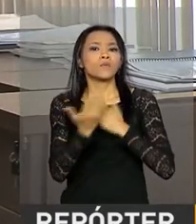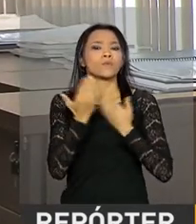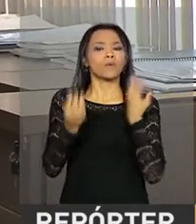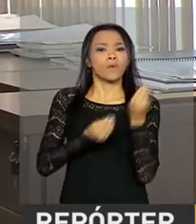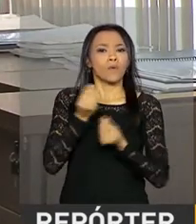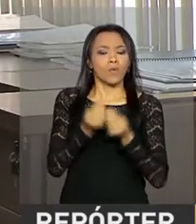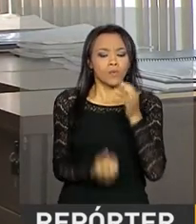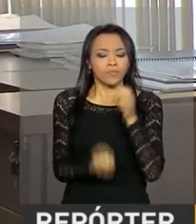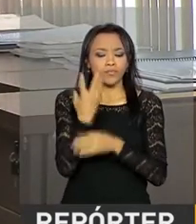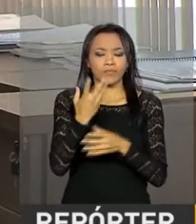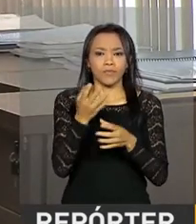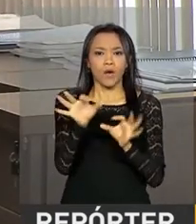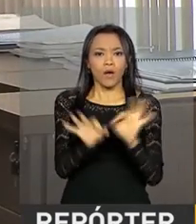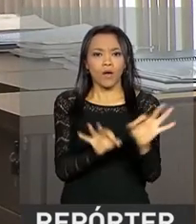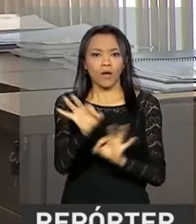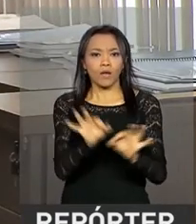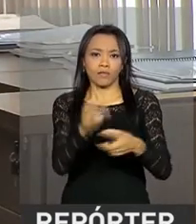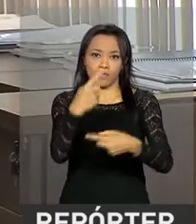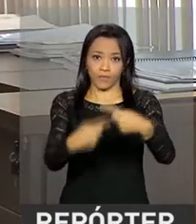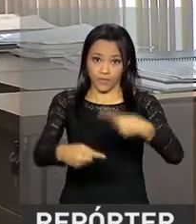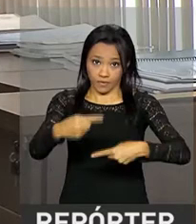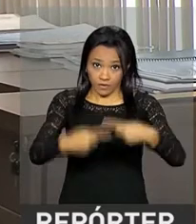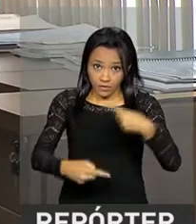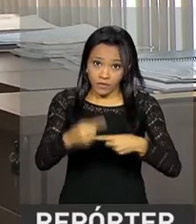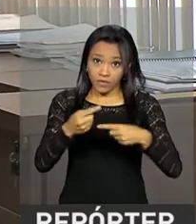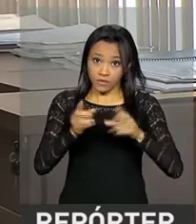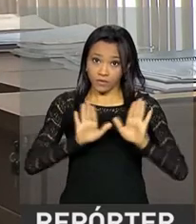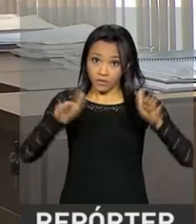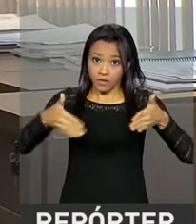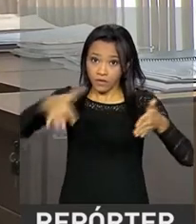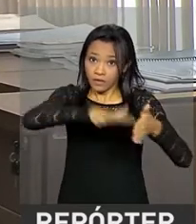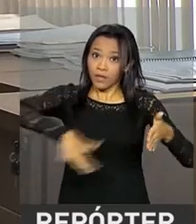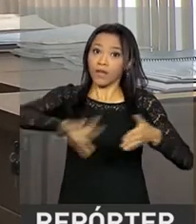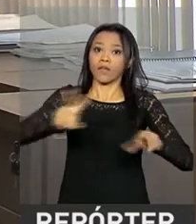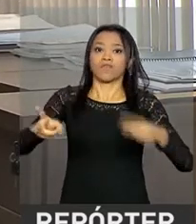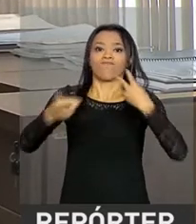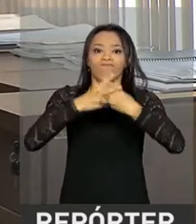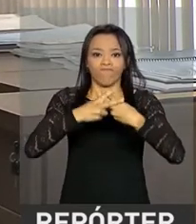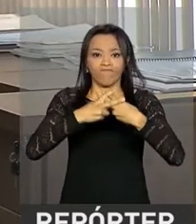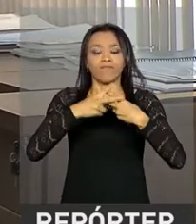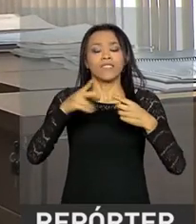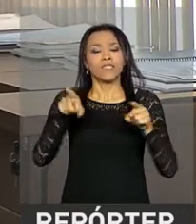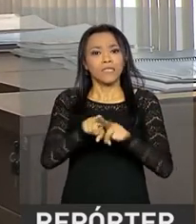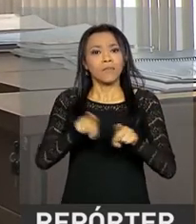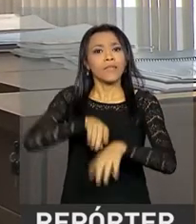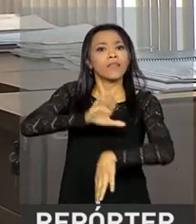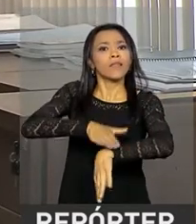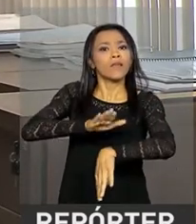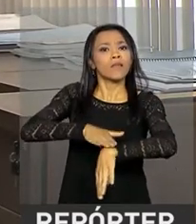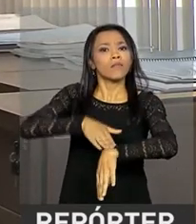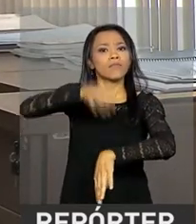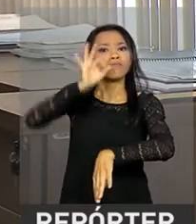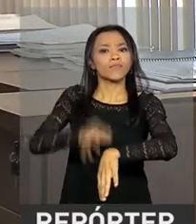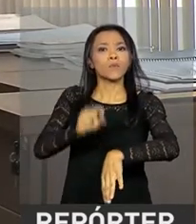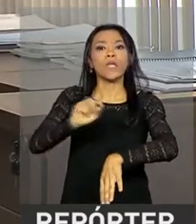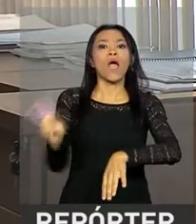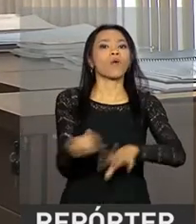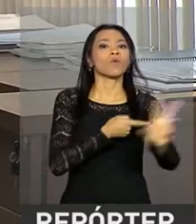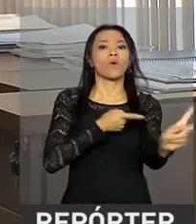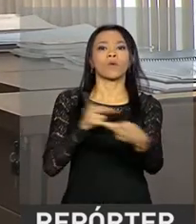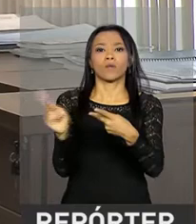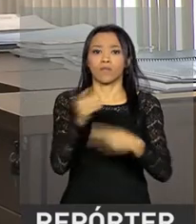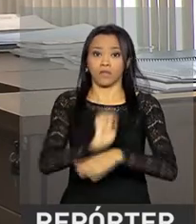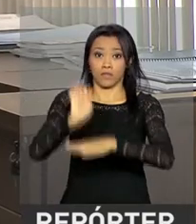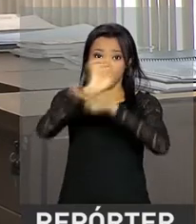e termos, como eu falei, nós termos em tempo real informações sobre o que os